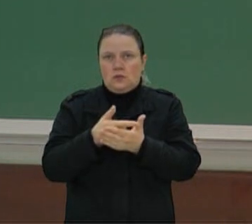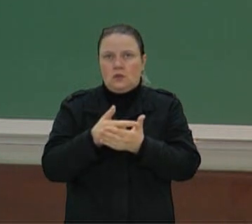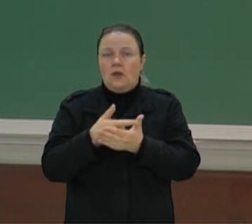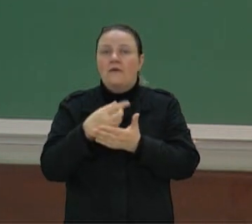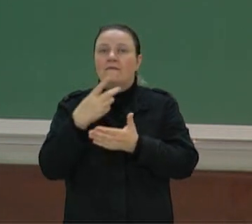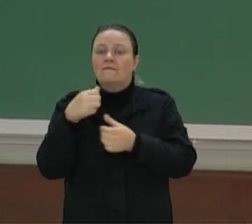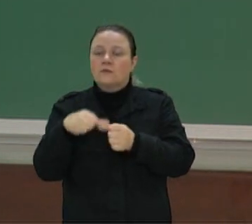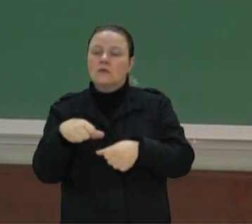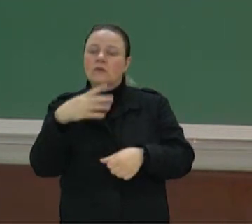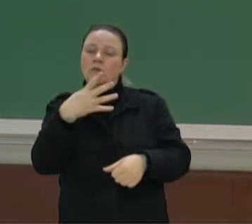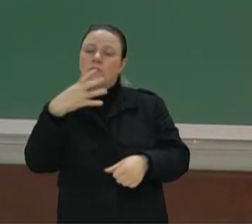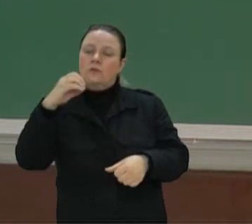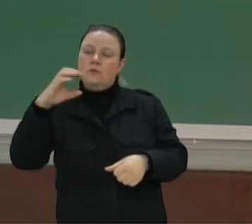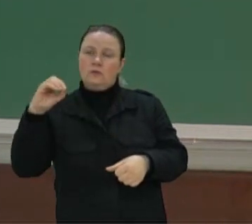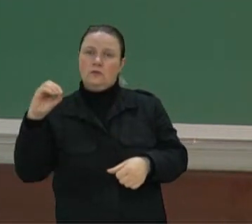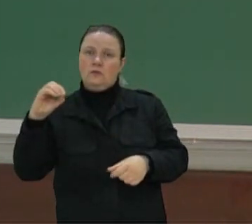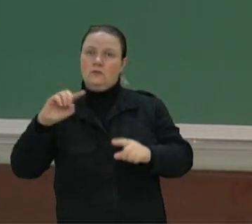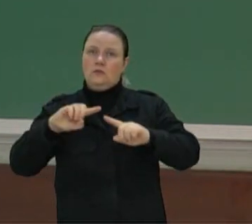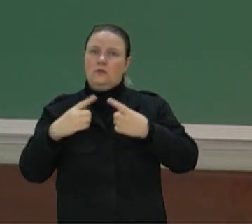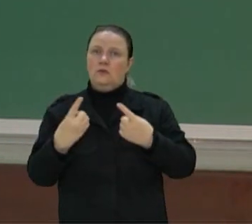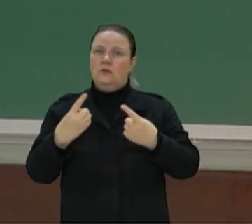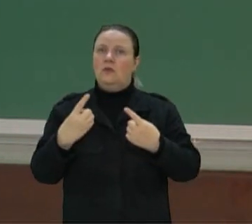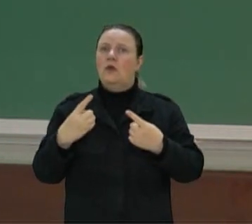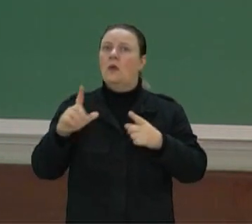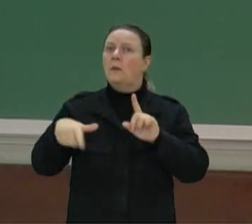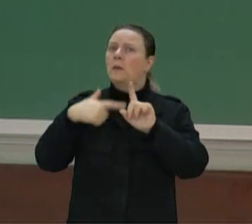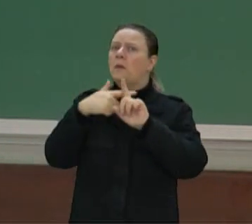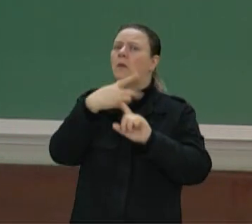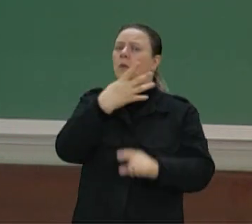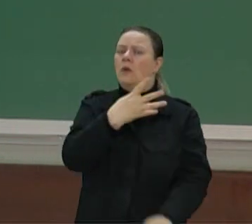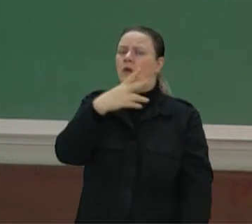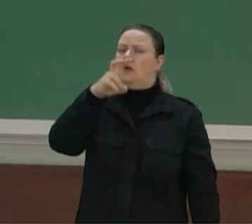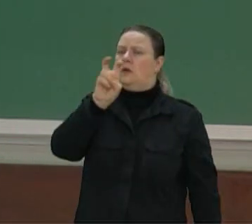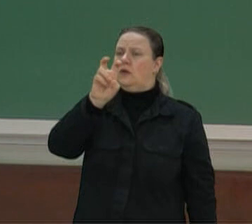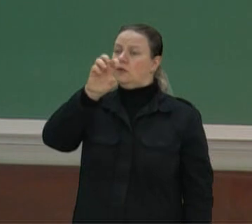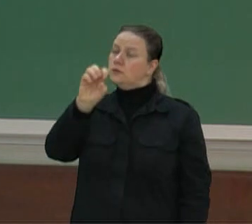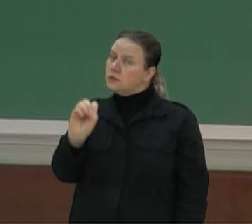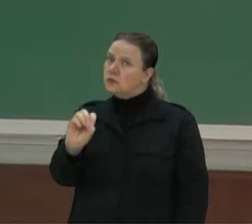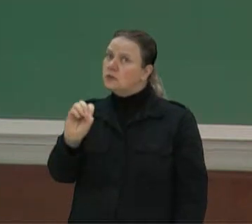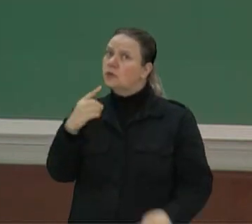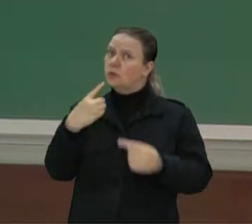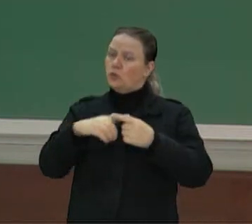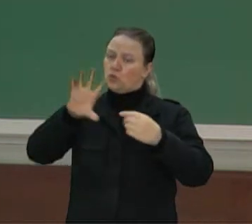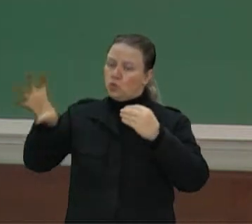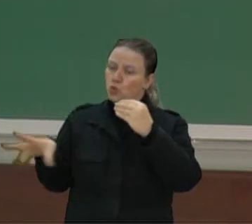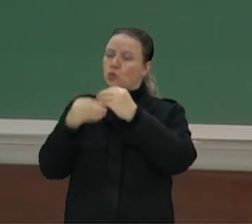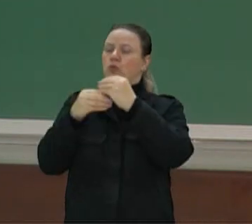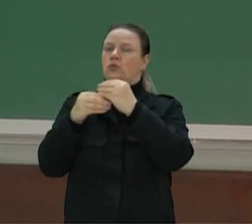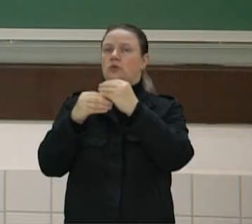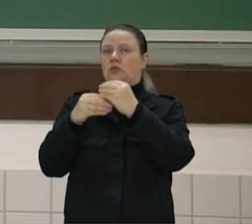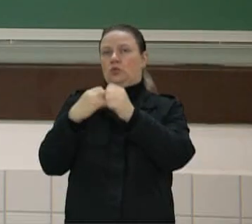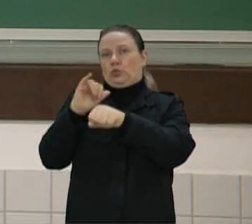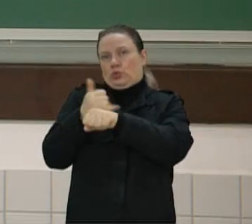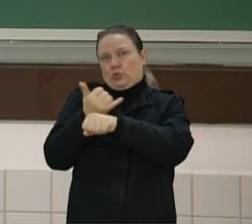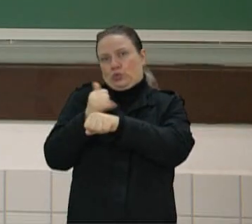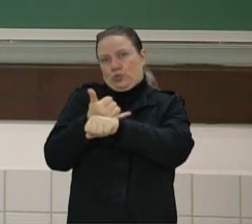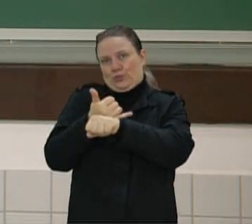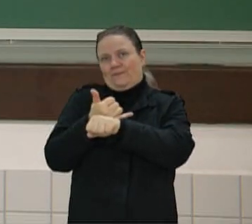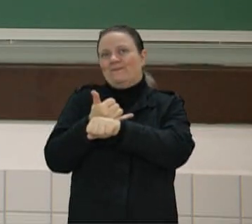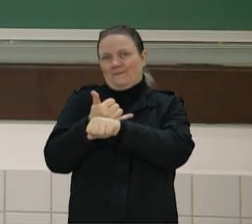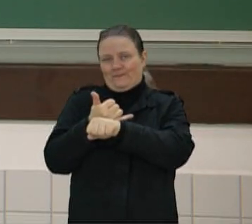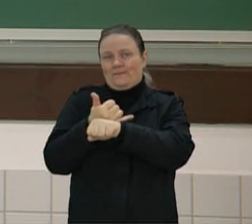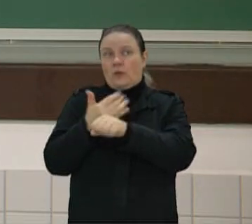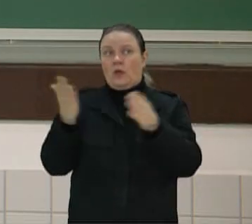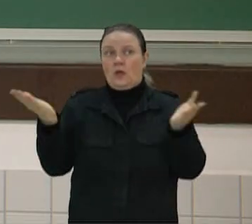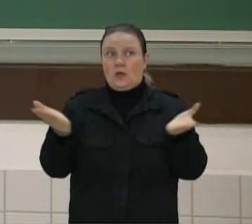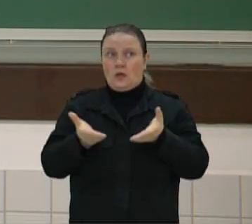400. Só que você vai ter que pagar 450. Por quê? Porque foi embutido juros. Então, essa